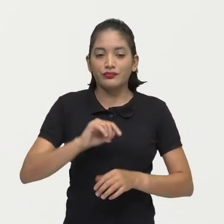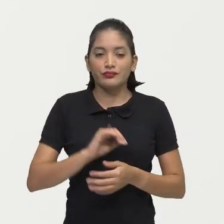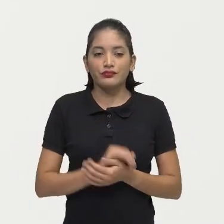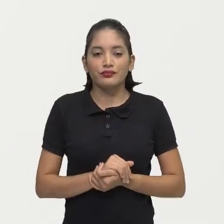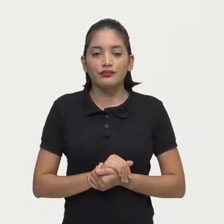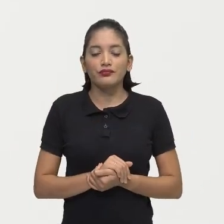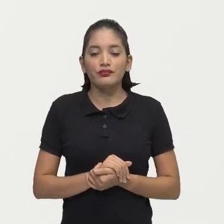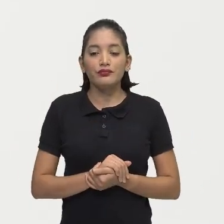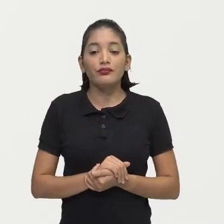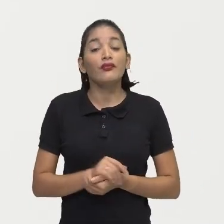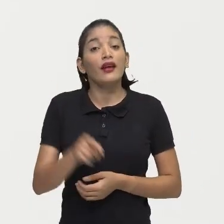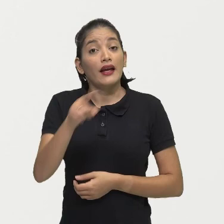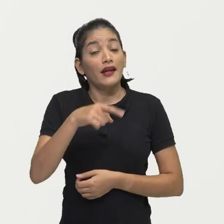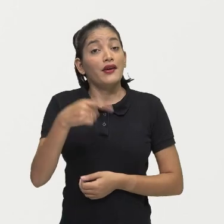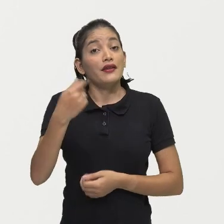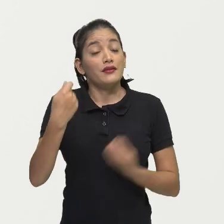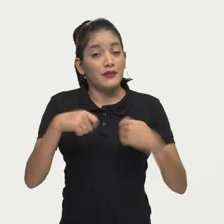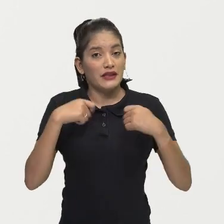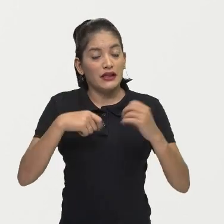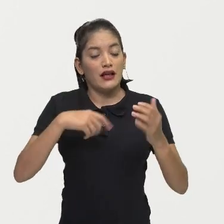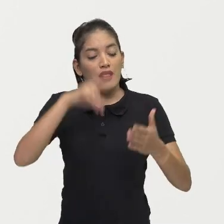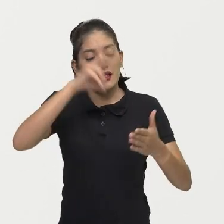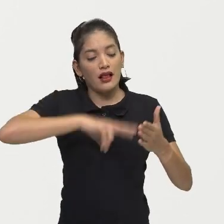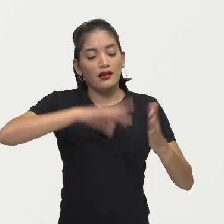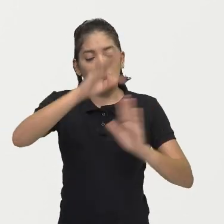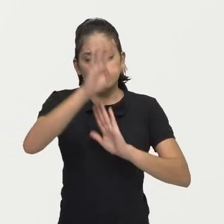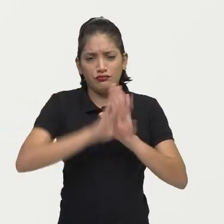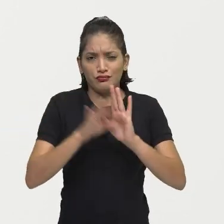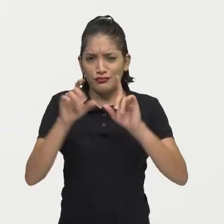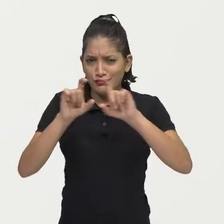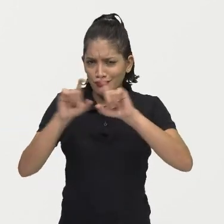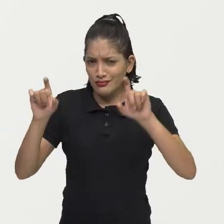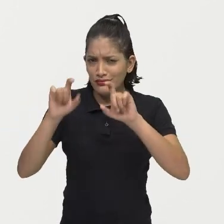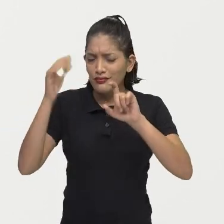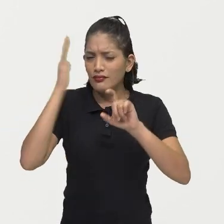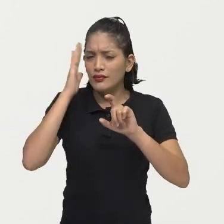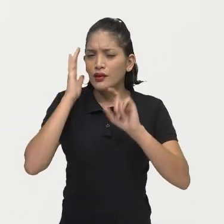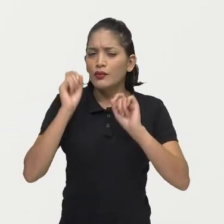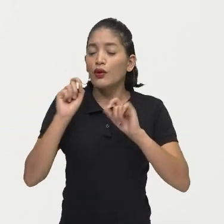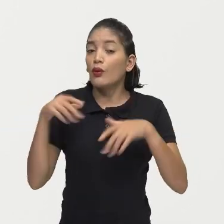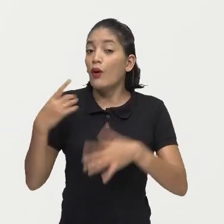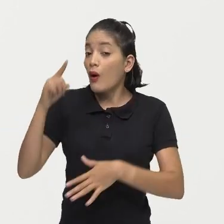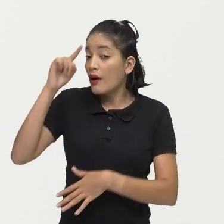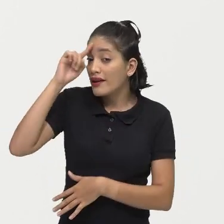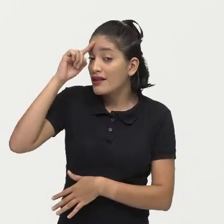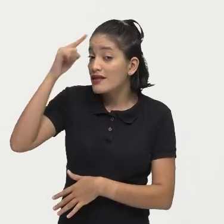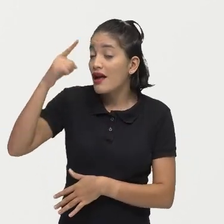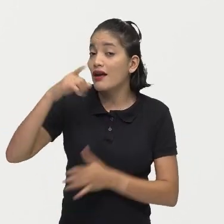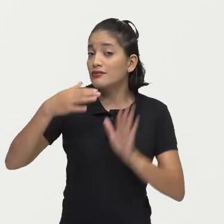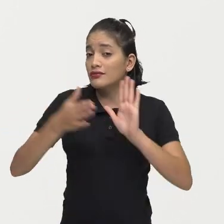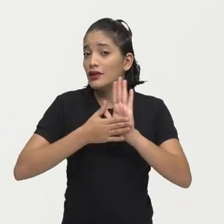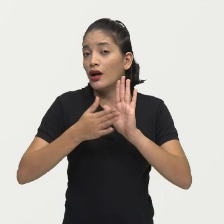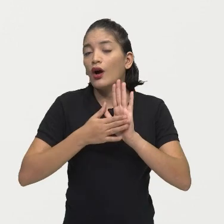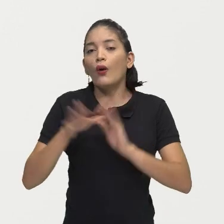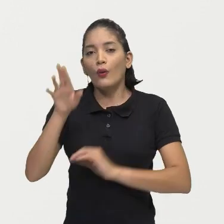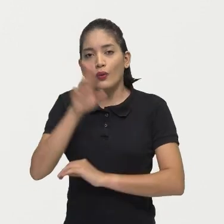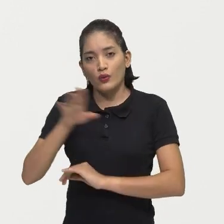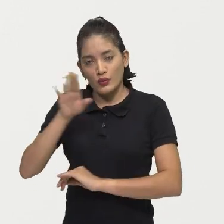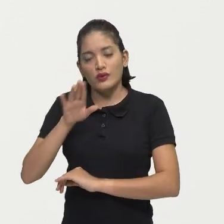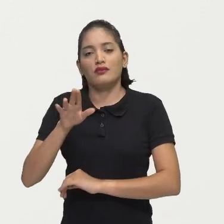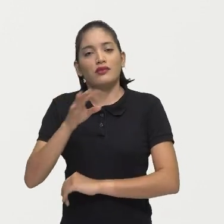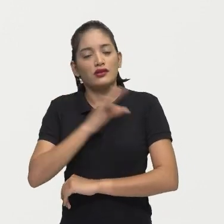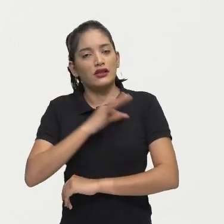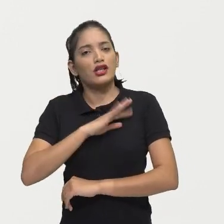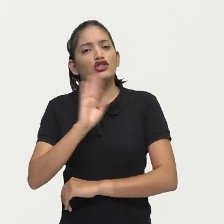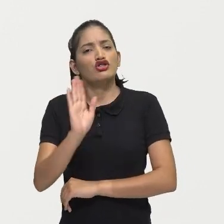Vocês deveriam ler o trecho do texto e identificar a ideia proposta usando as técnicas ensinadas,